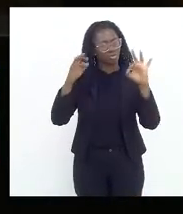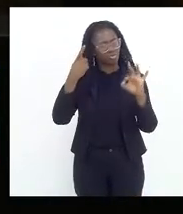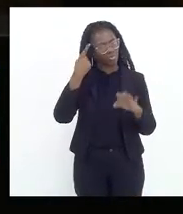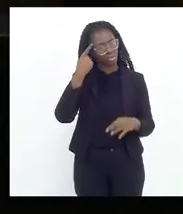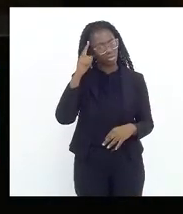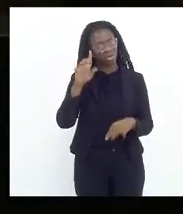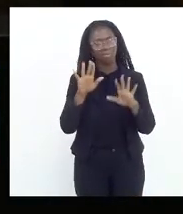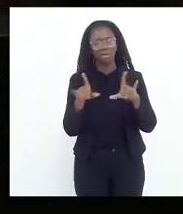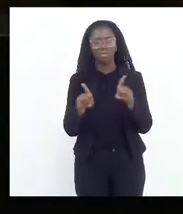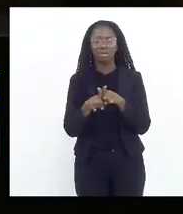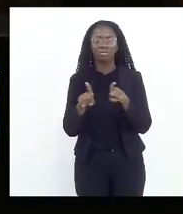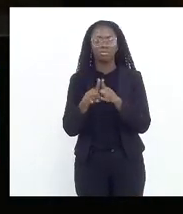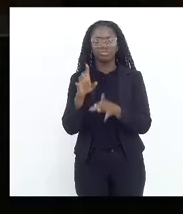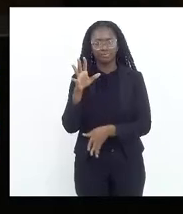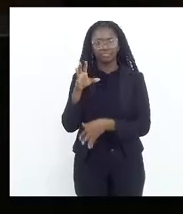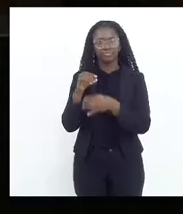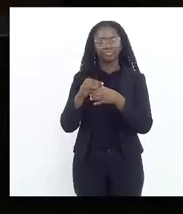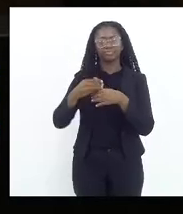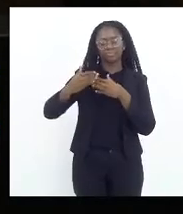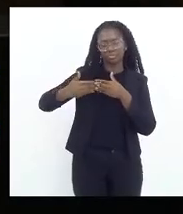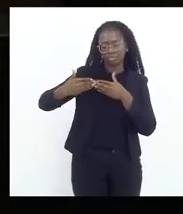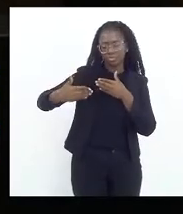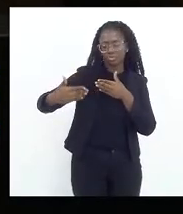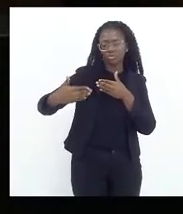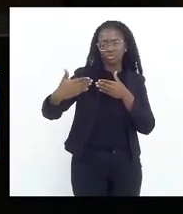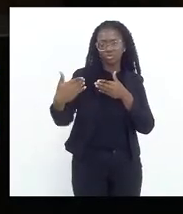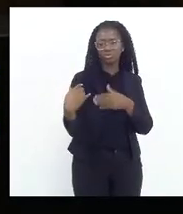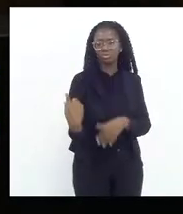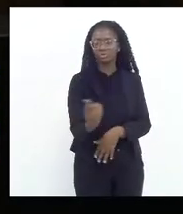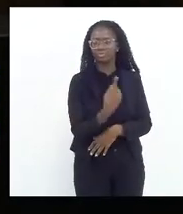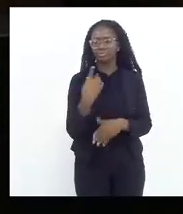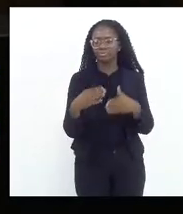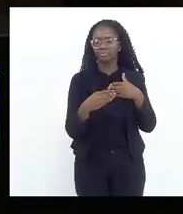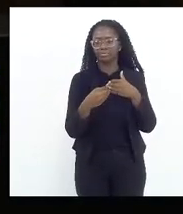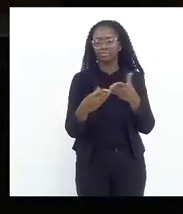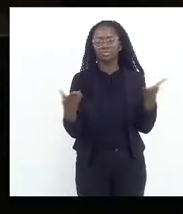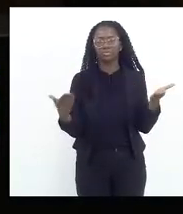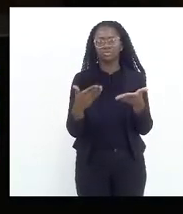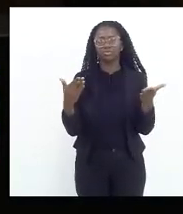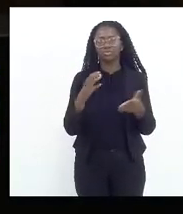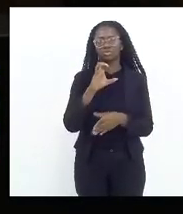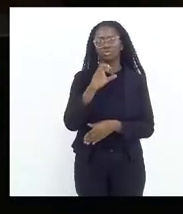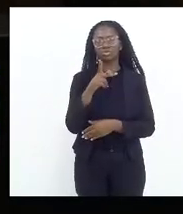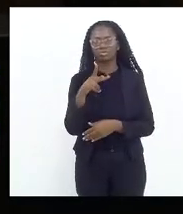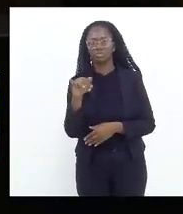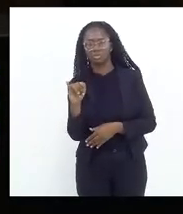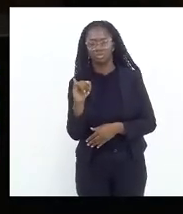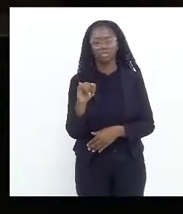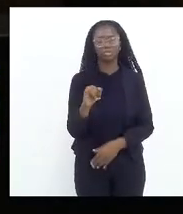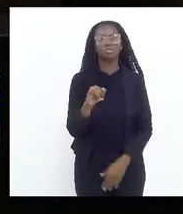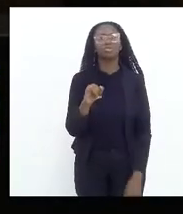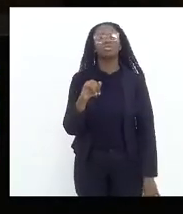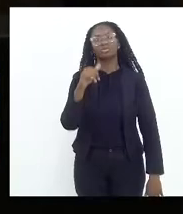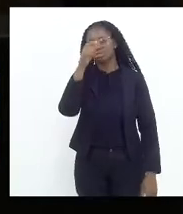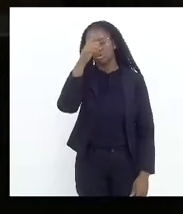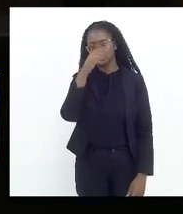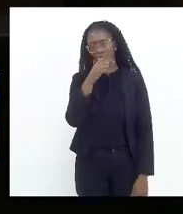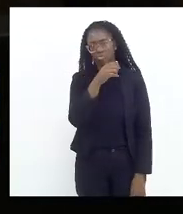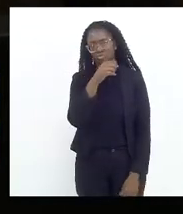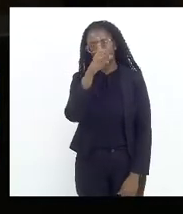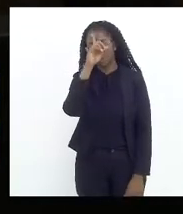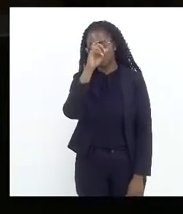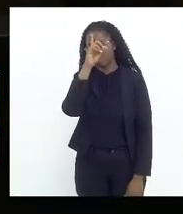como corroborar todo o processo que nós conduzimos à frente da CPI do Hospital da Mulher de Cabo